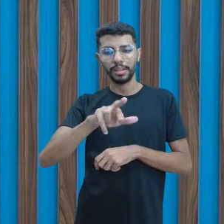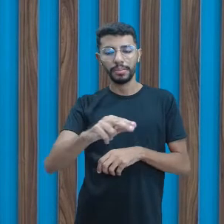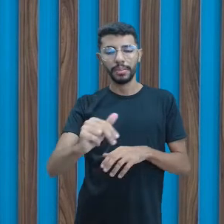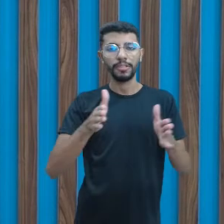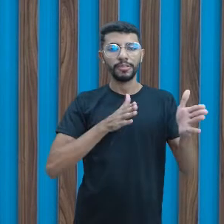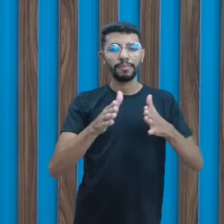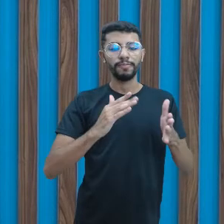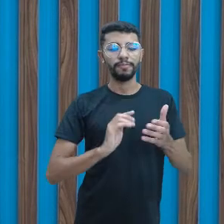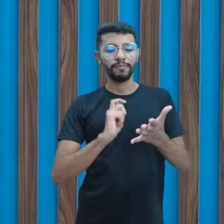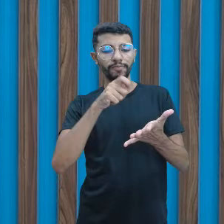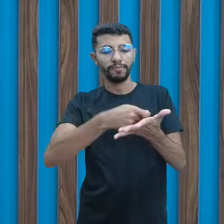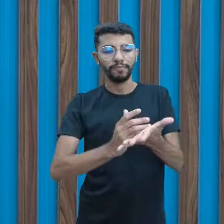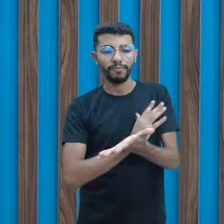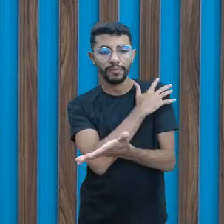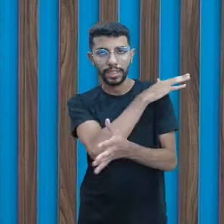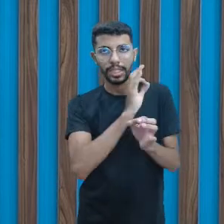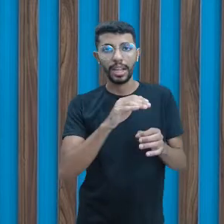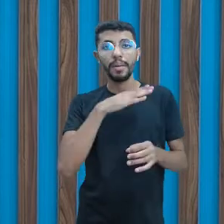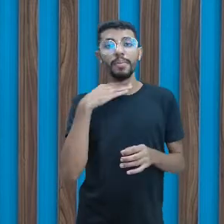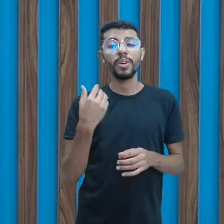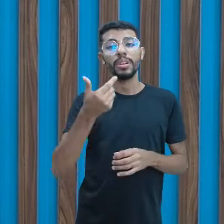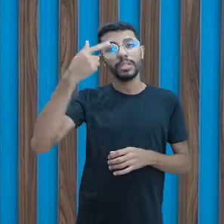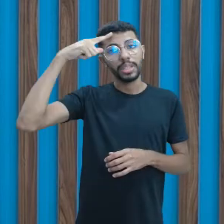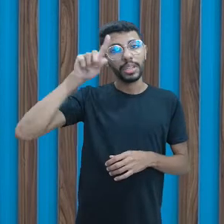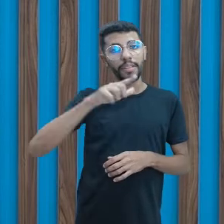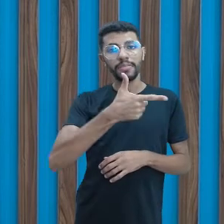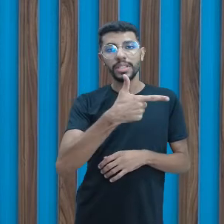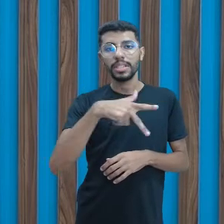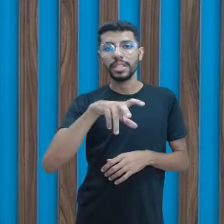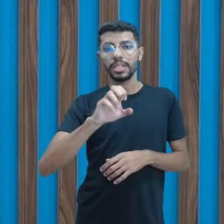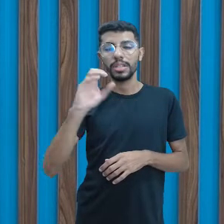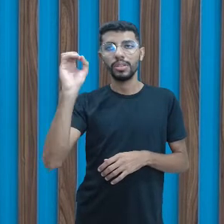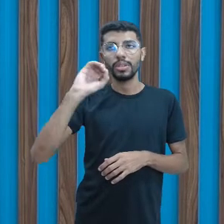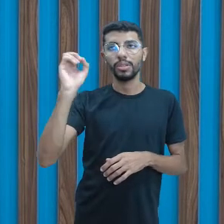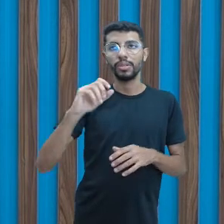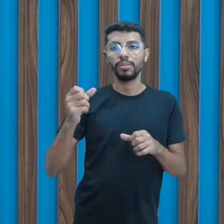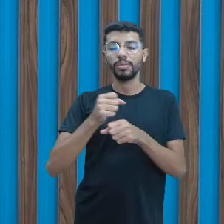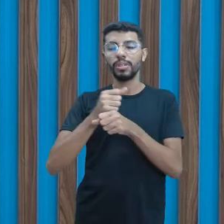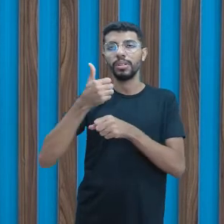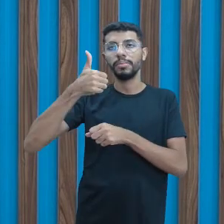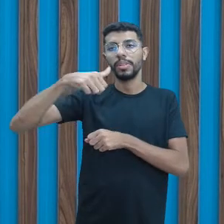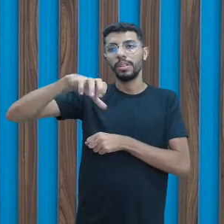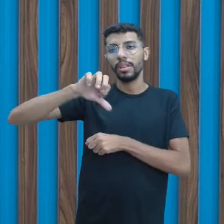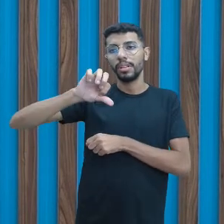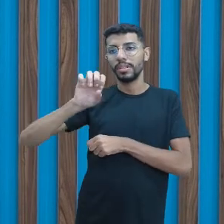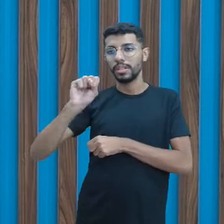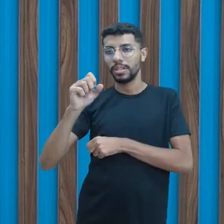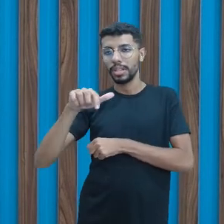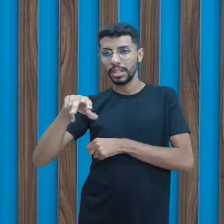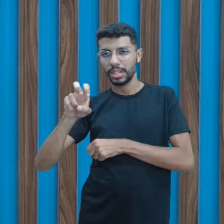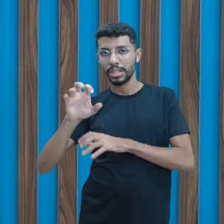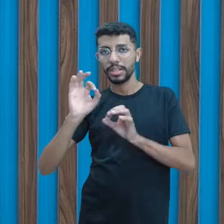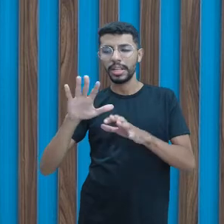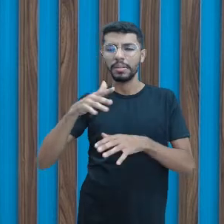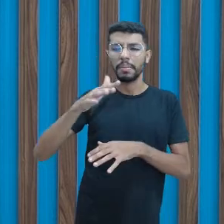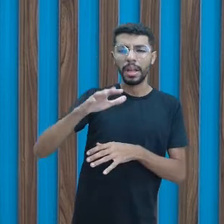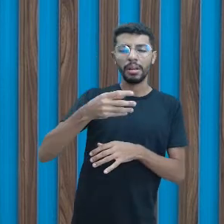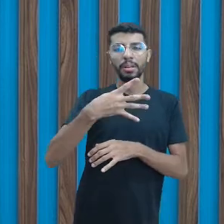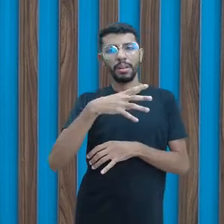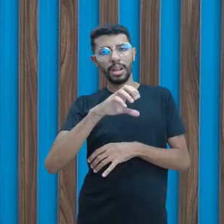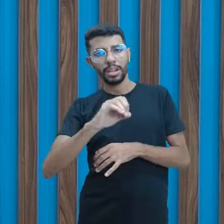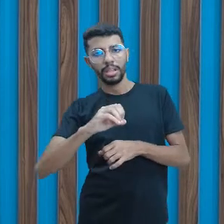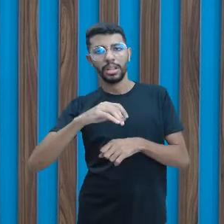em 25 de outubro, né, de 1975, então pouco mais de 40 anos aí,